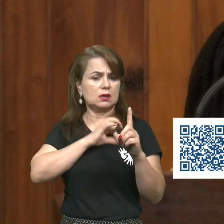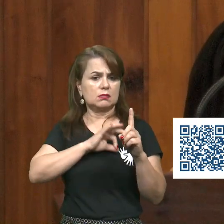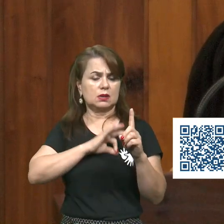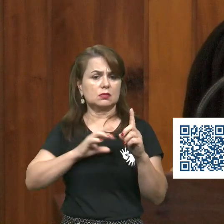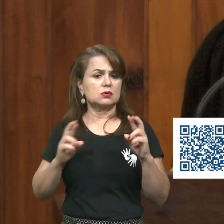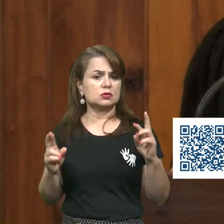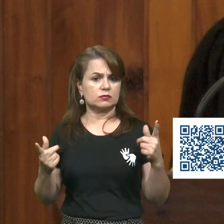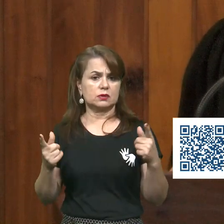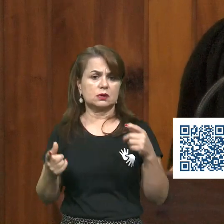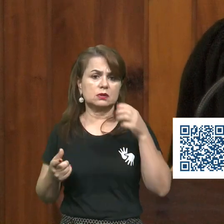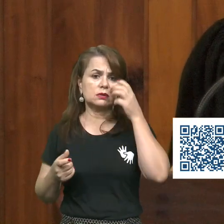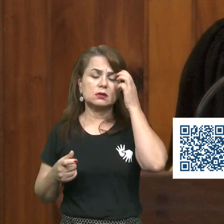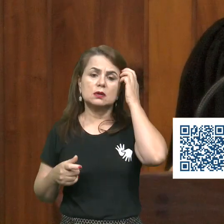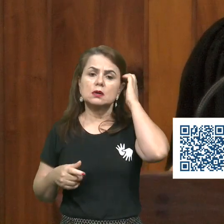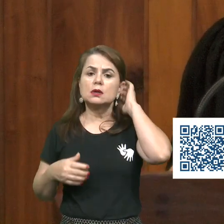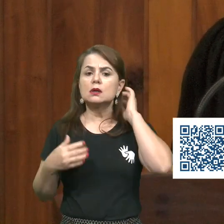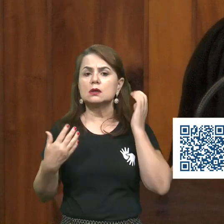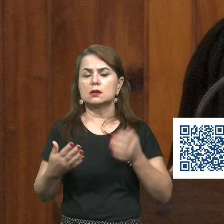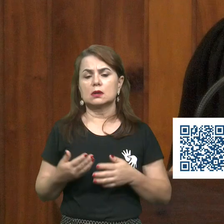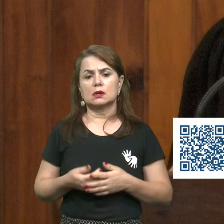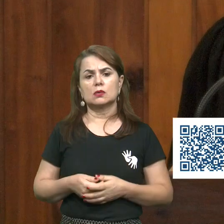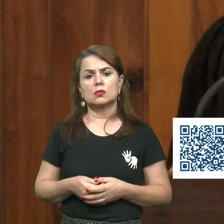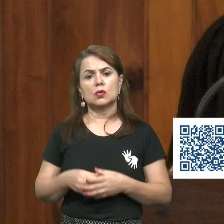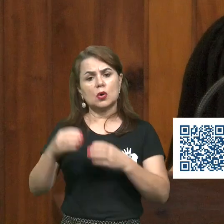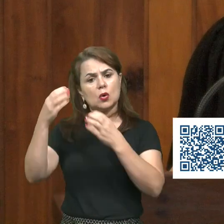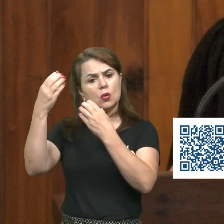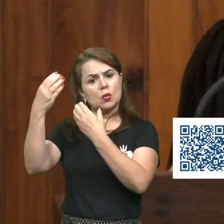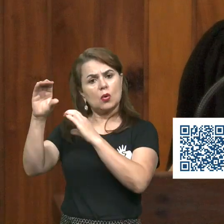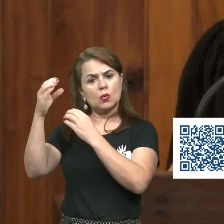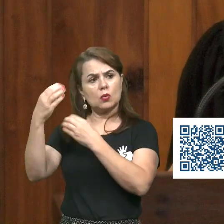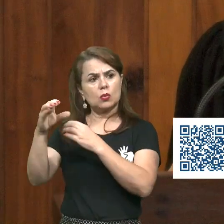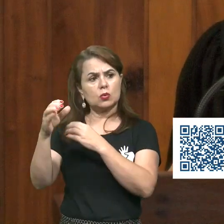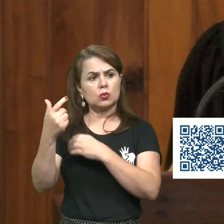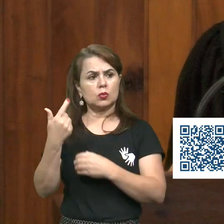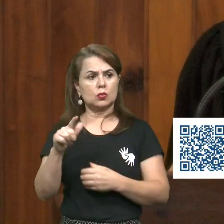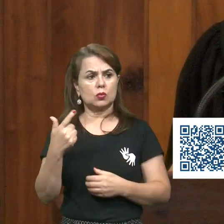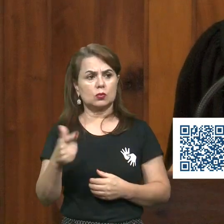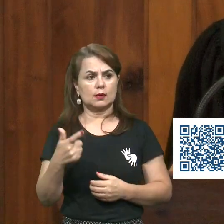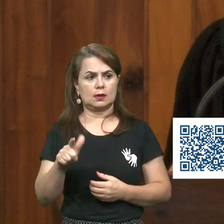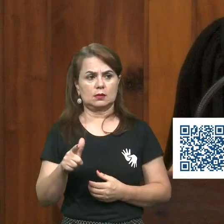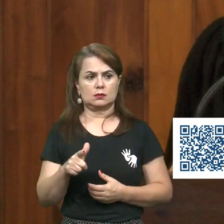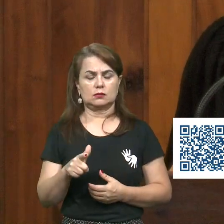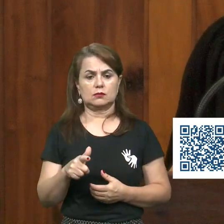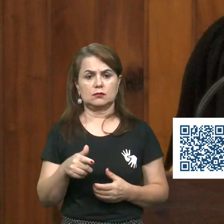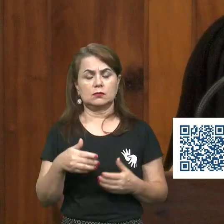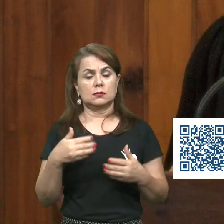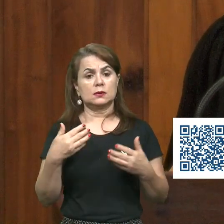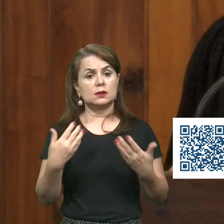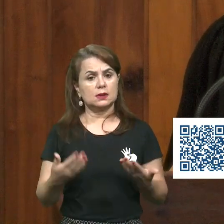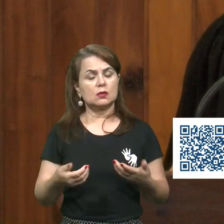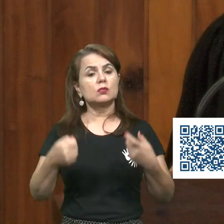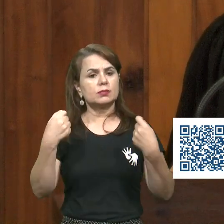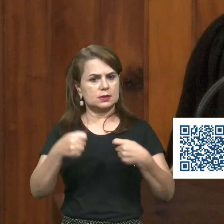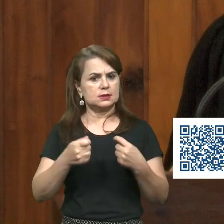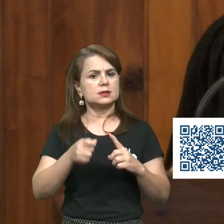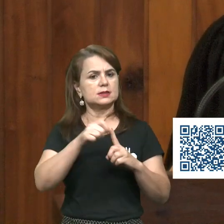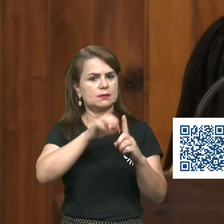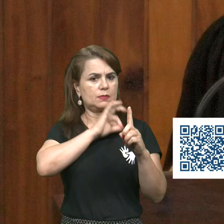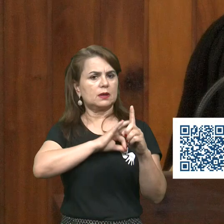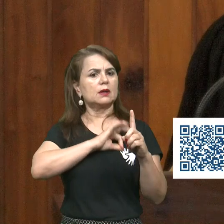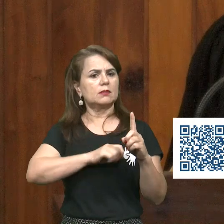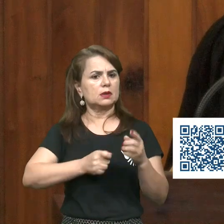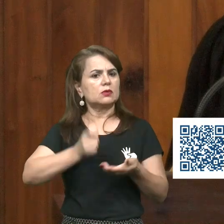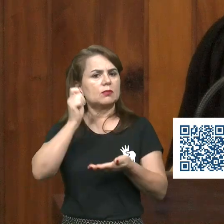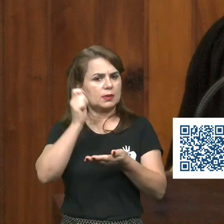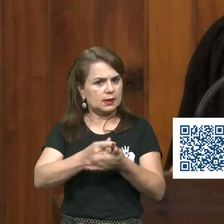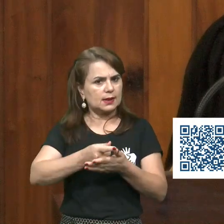do servidor porque não tem concurso, não tem servidor suficiente, precisa honrar e pagar essas